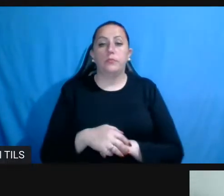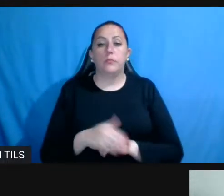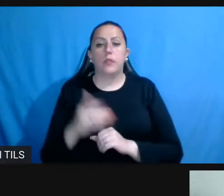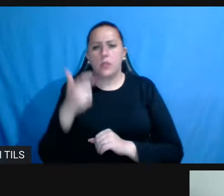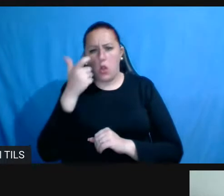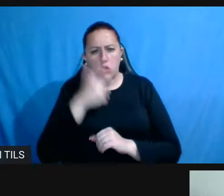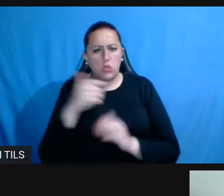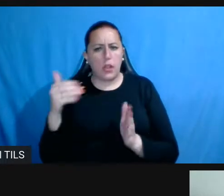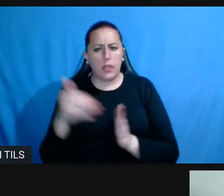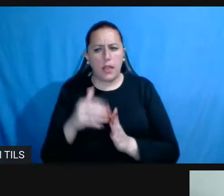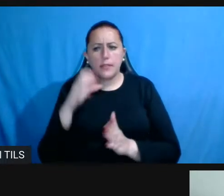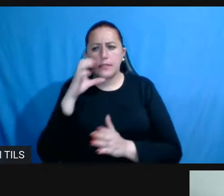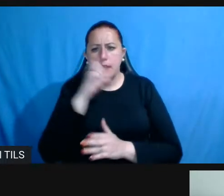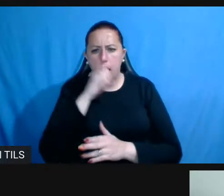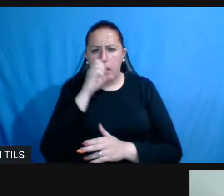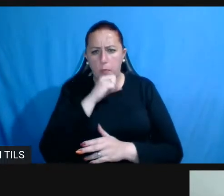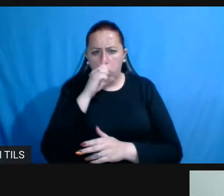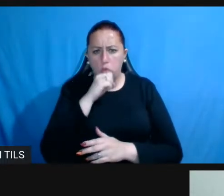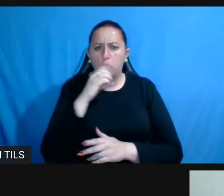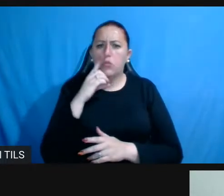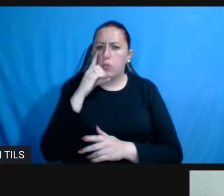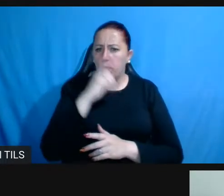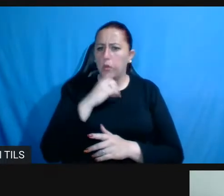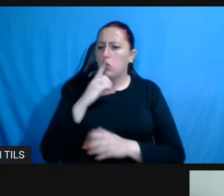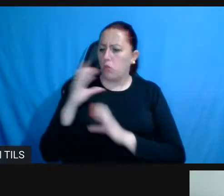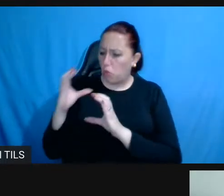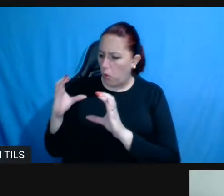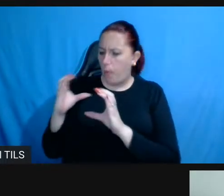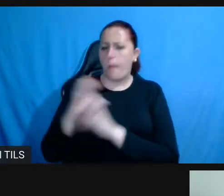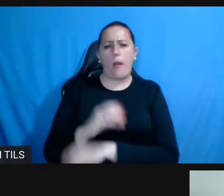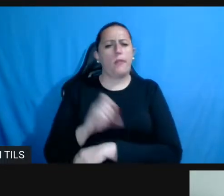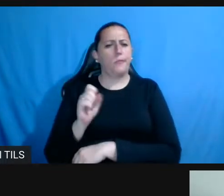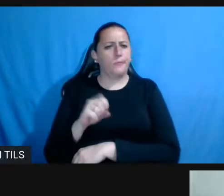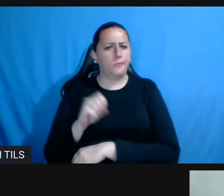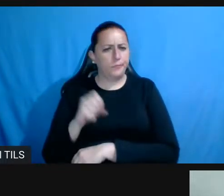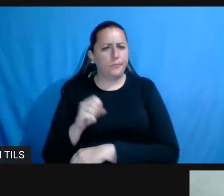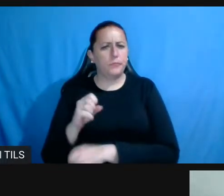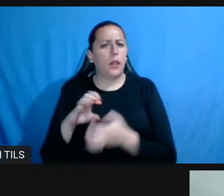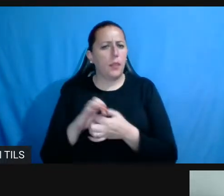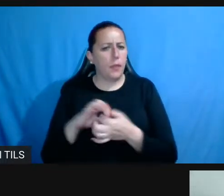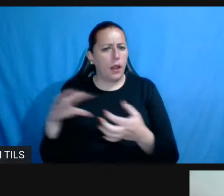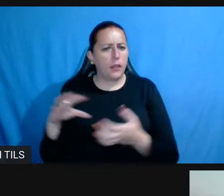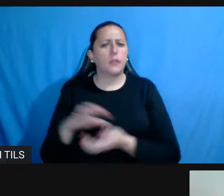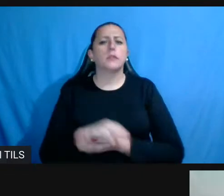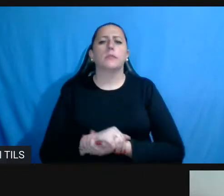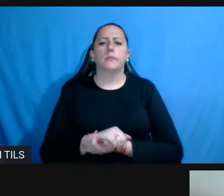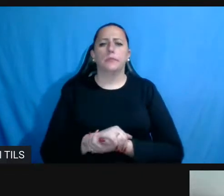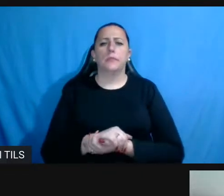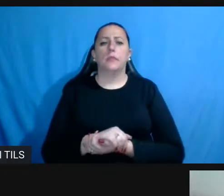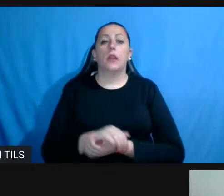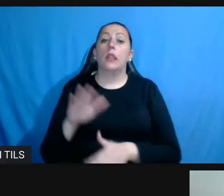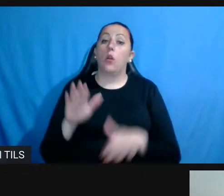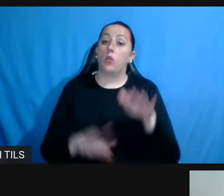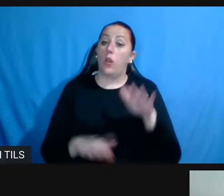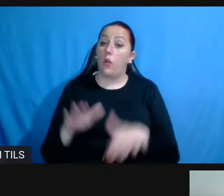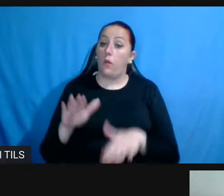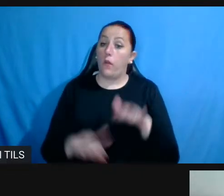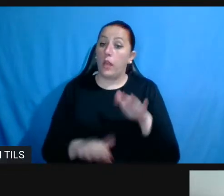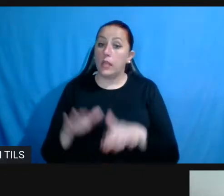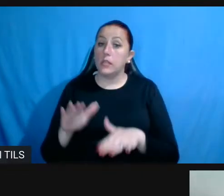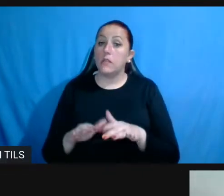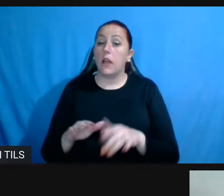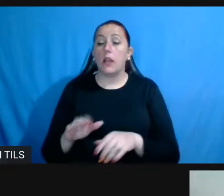semana deva estar pronto, todas e sendo liberadas, tá? Então, talvez vai ter um retardamento de